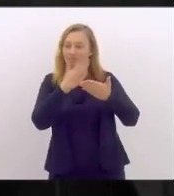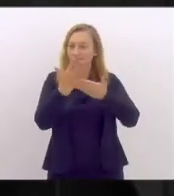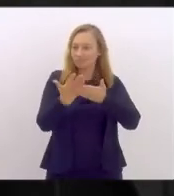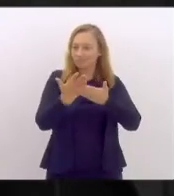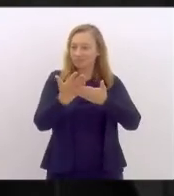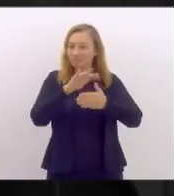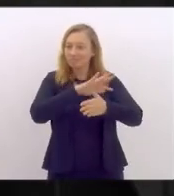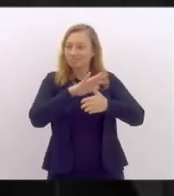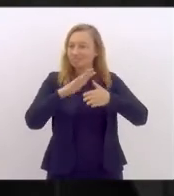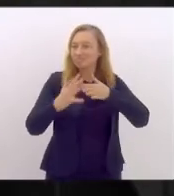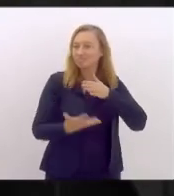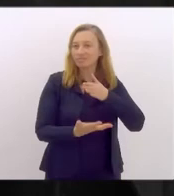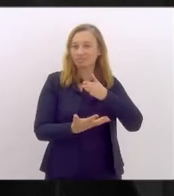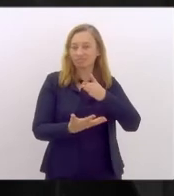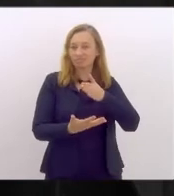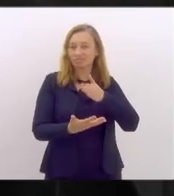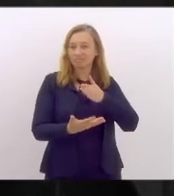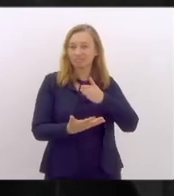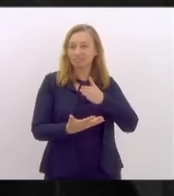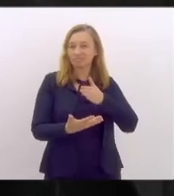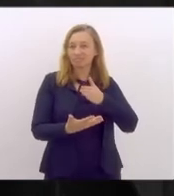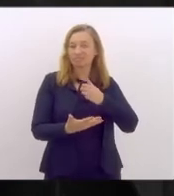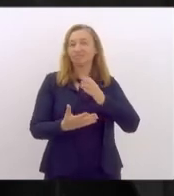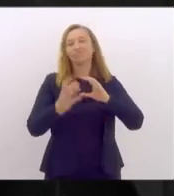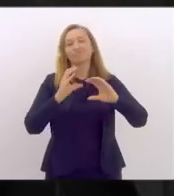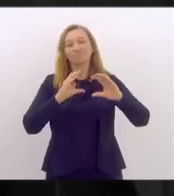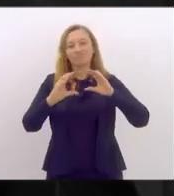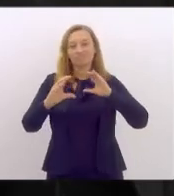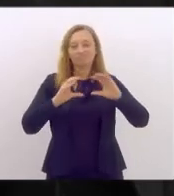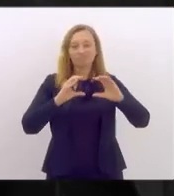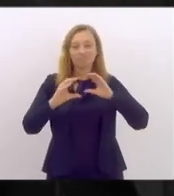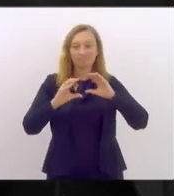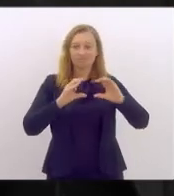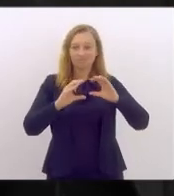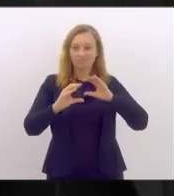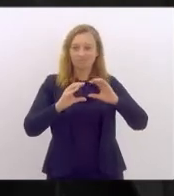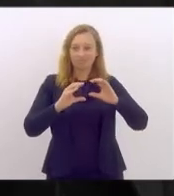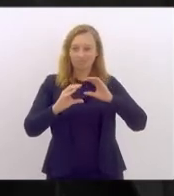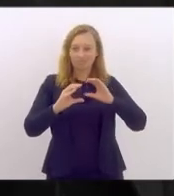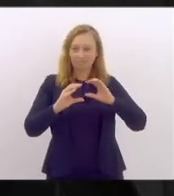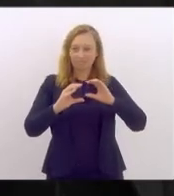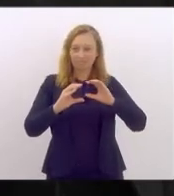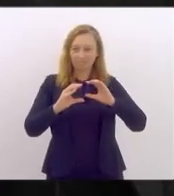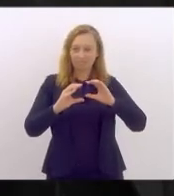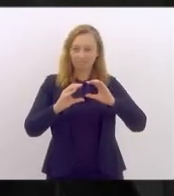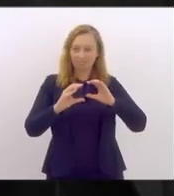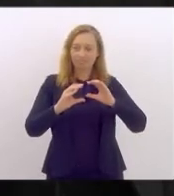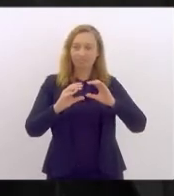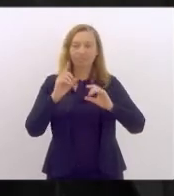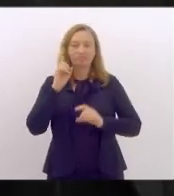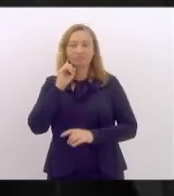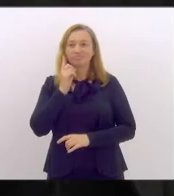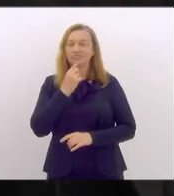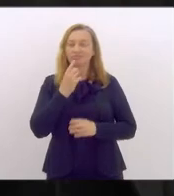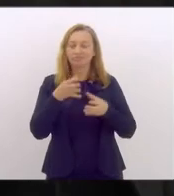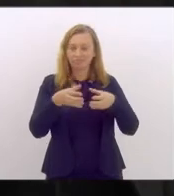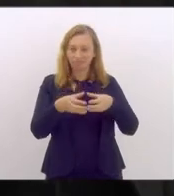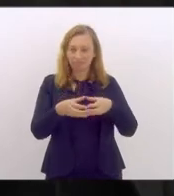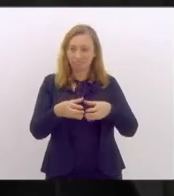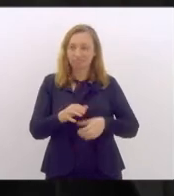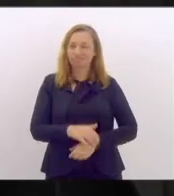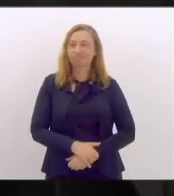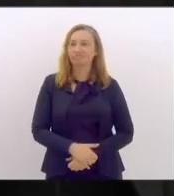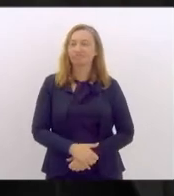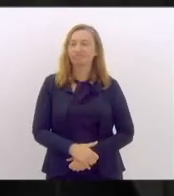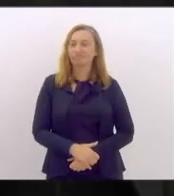da linguagem de libras que leva a nossa voz aos deficientes auditivos